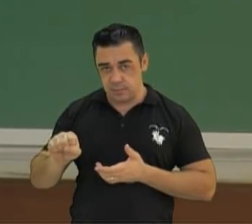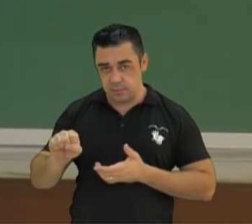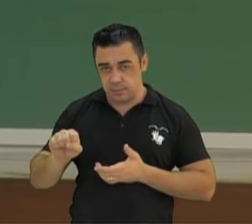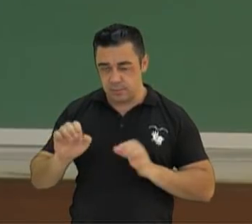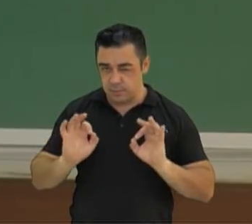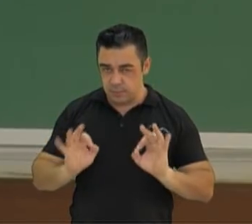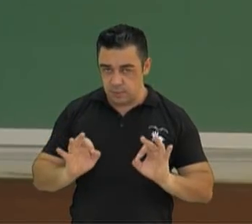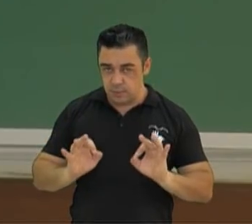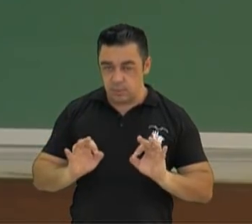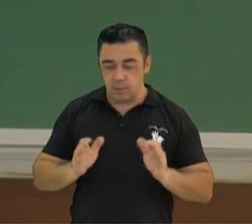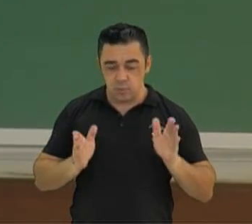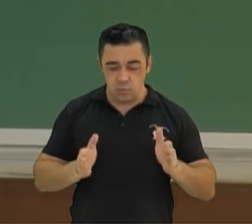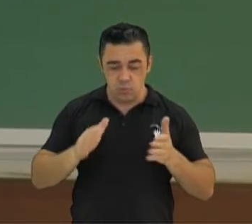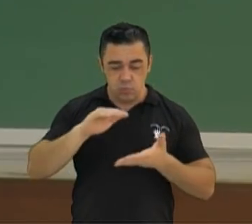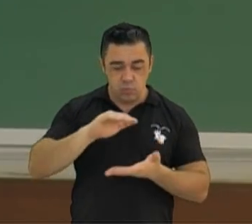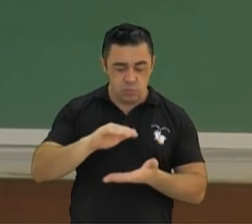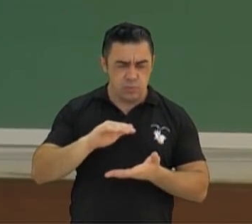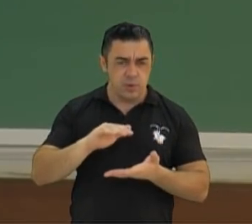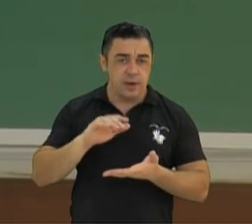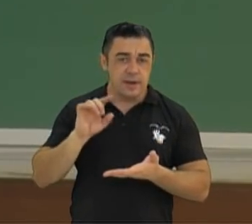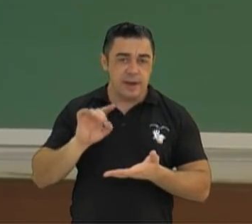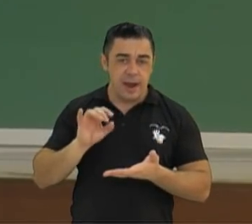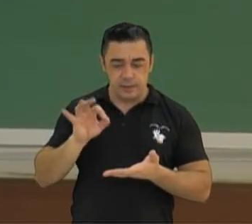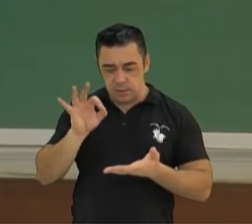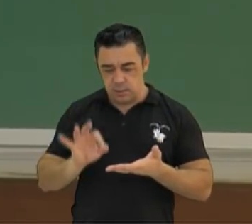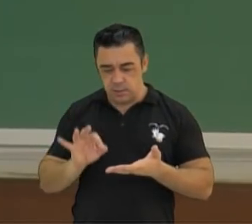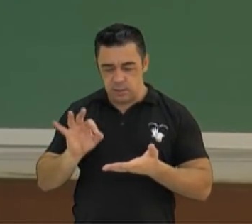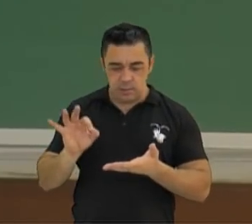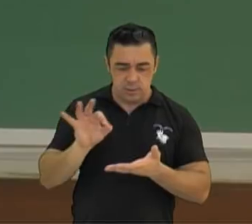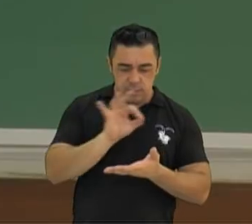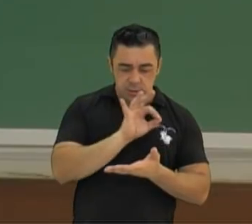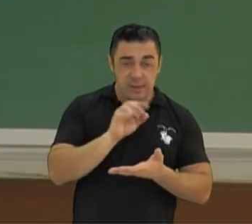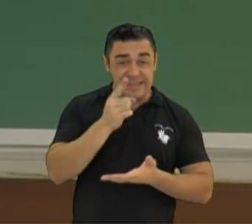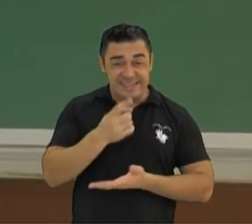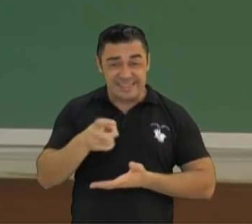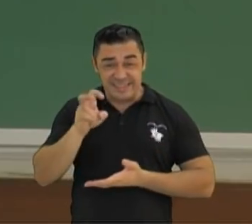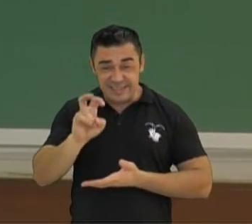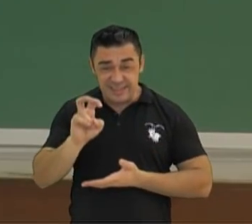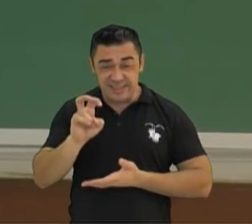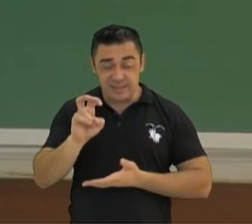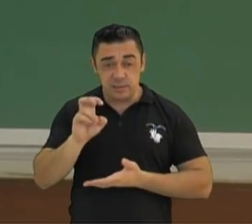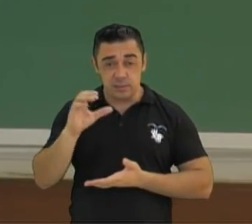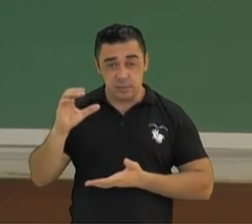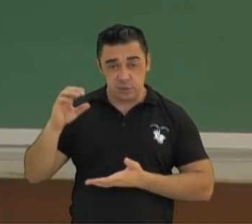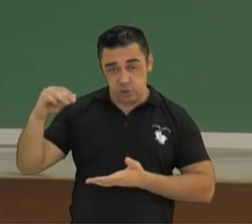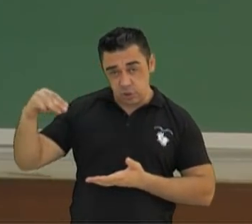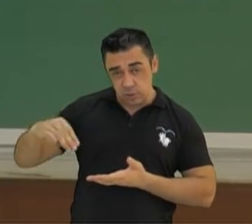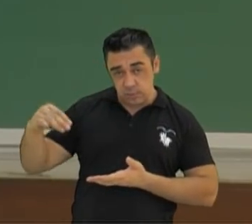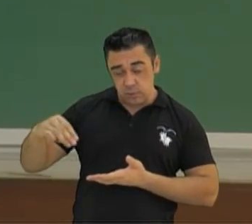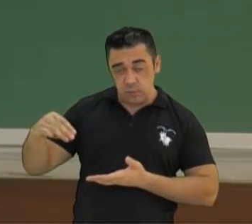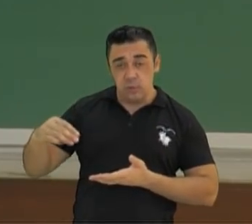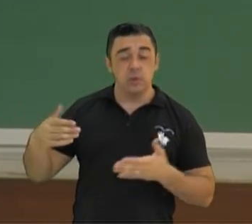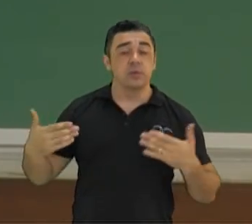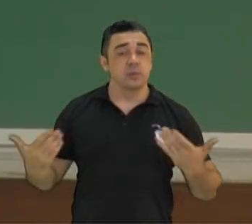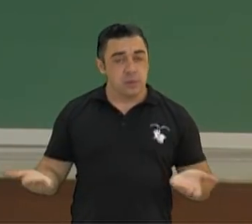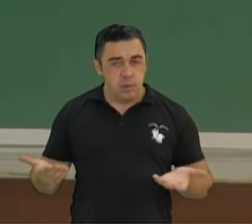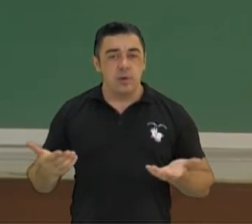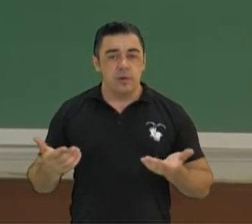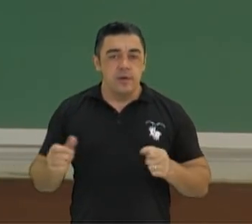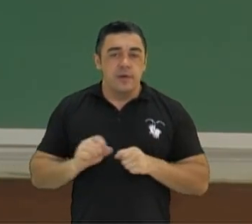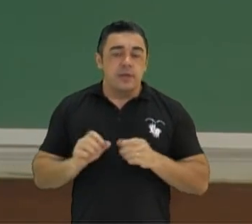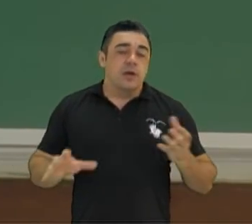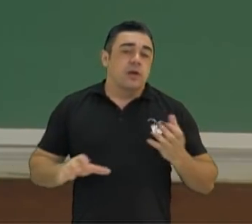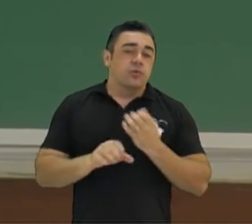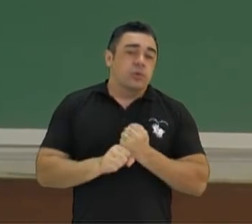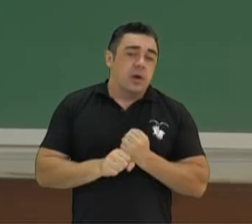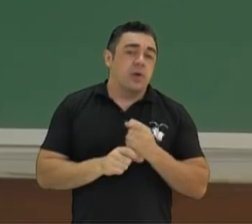Então, se eu tenho 12 arestas, cada uma vale 15 centímetros, ela mede 15 centímetros, para você achar o